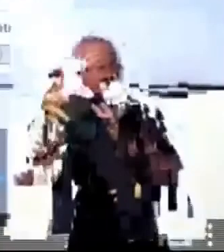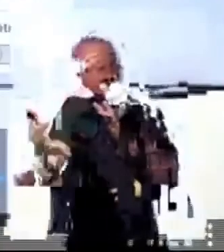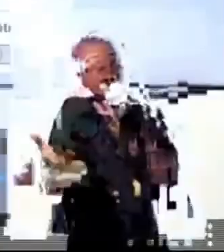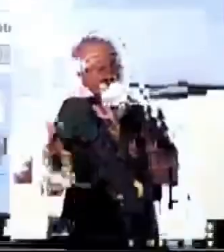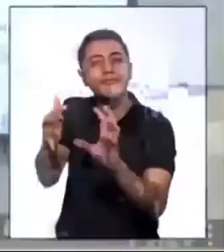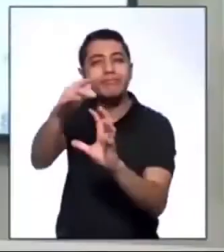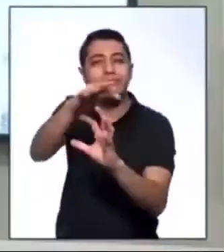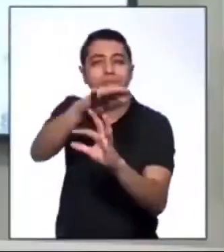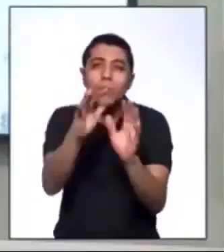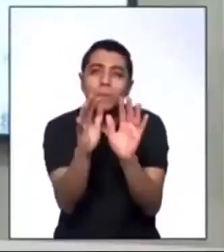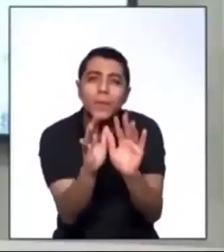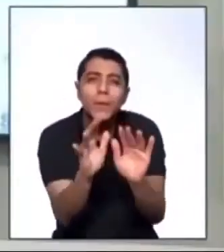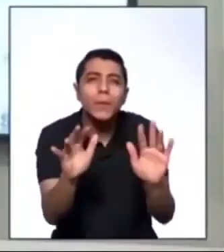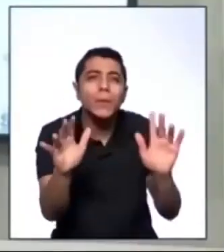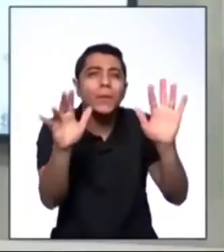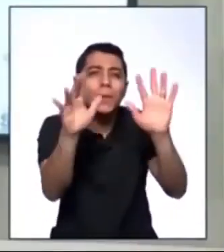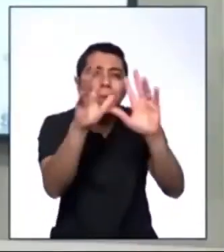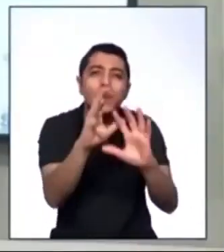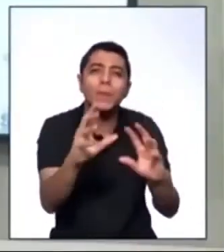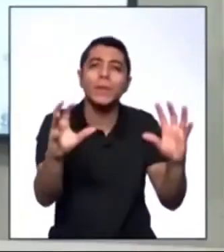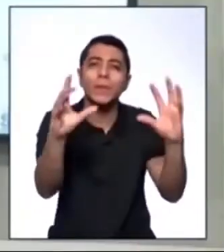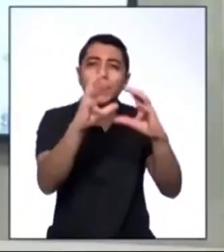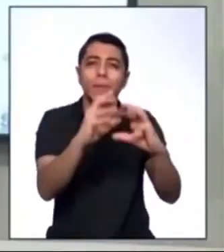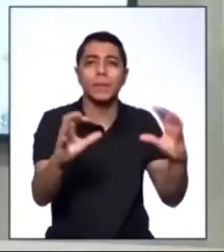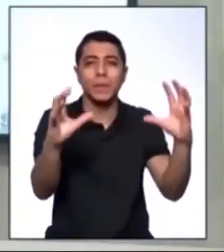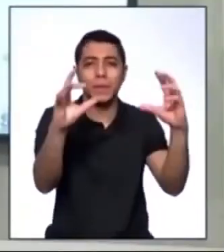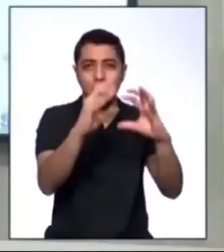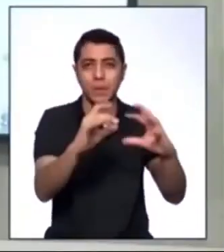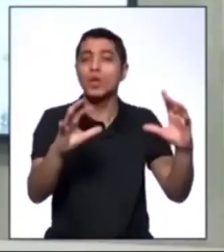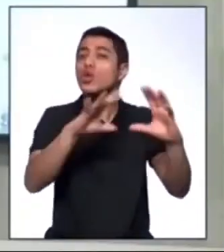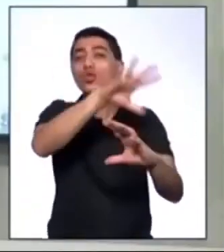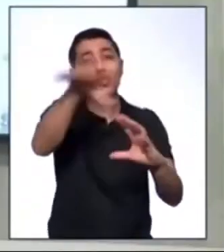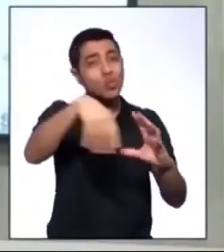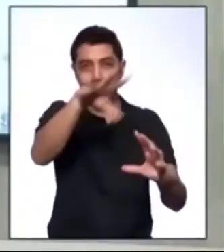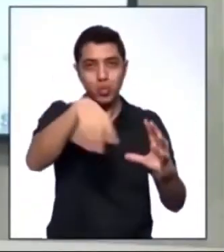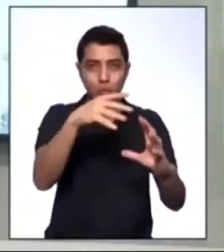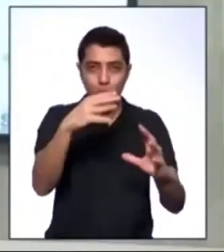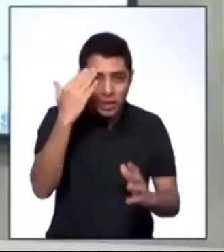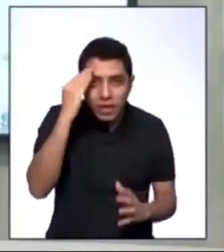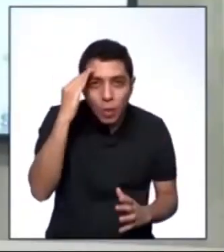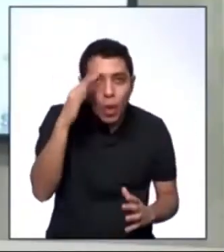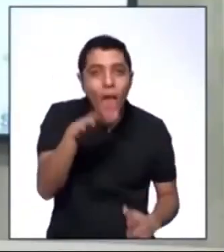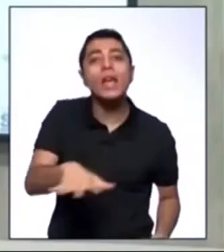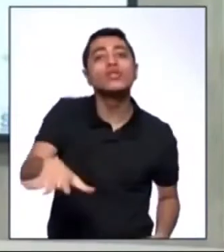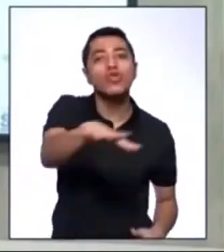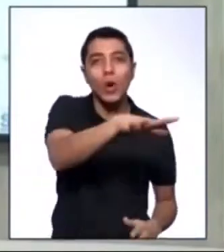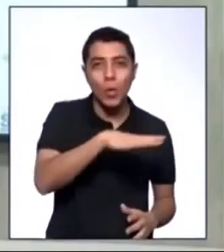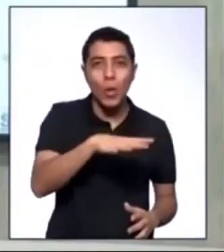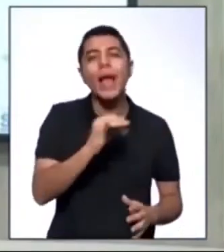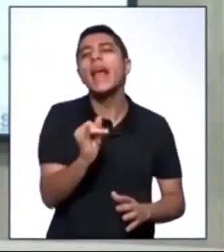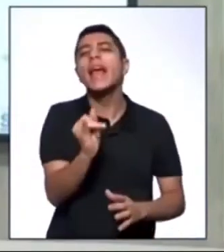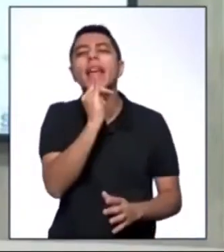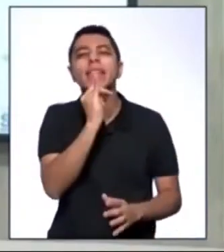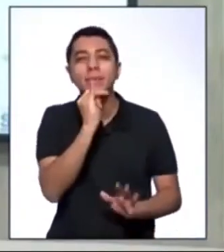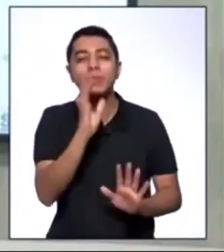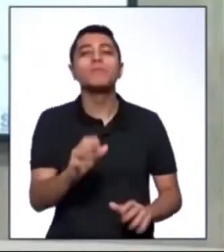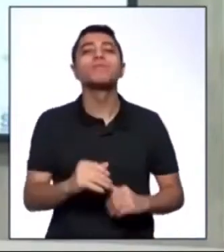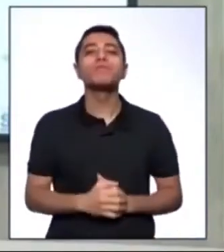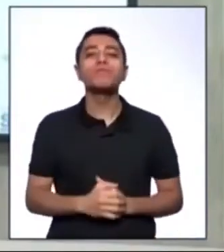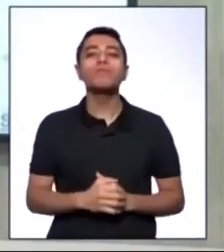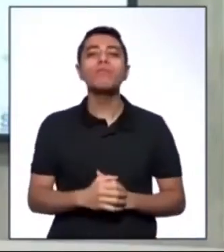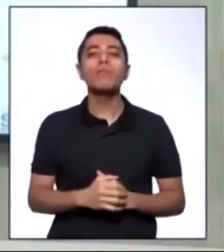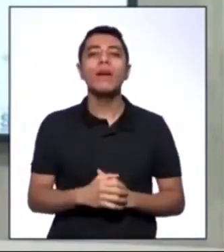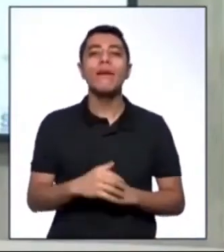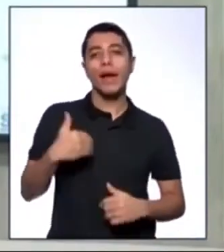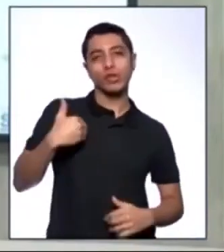caso, imagina só, galera, toda essa região da Patagônia Argentina, né, do Cone Sul da América do Sul, toda essa